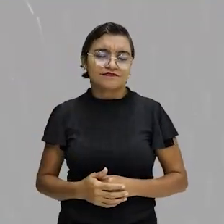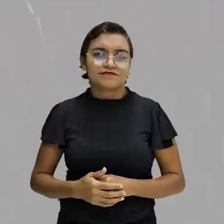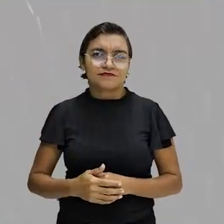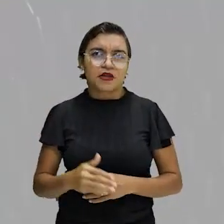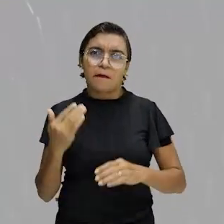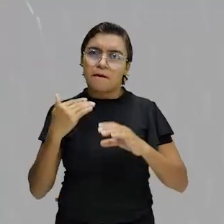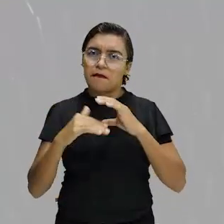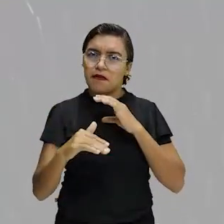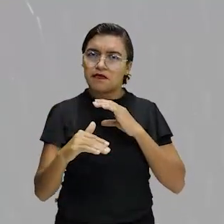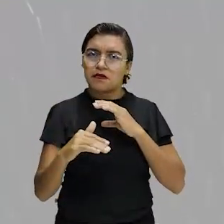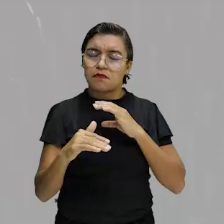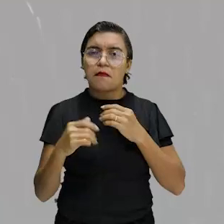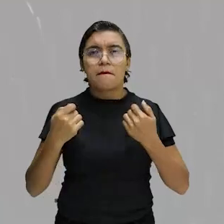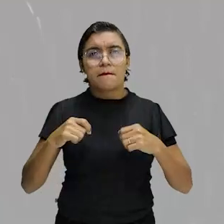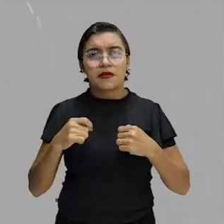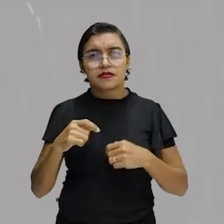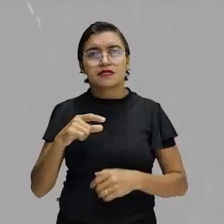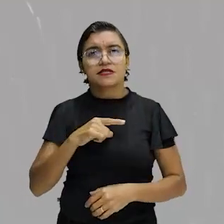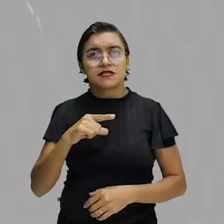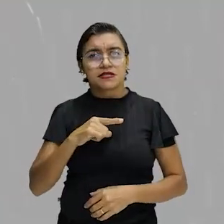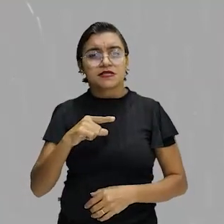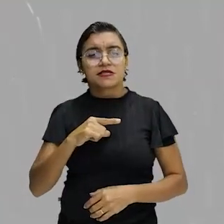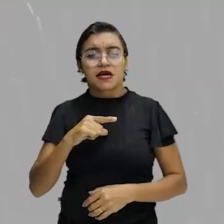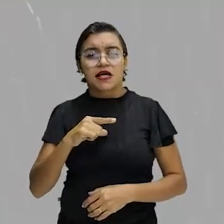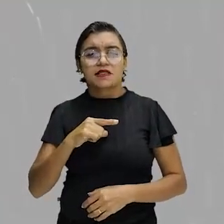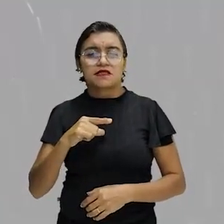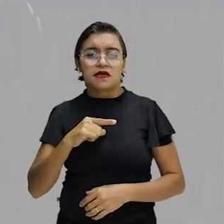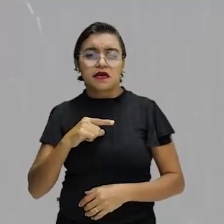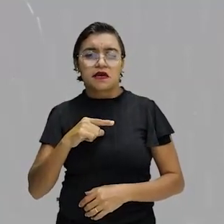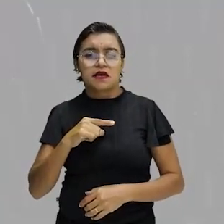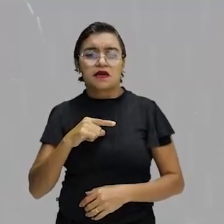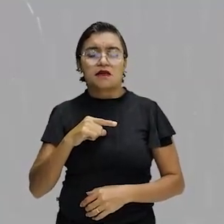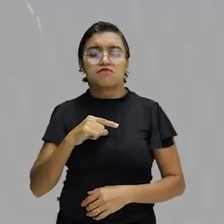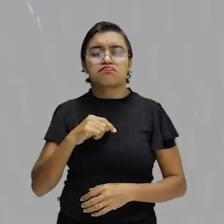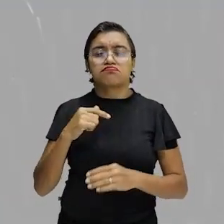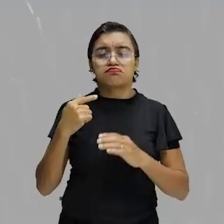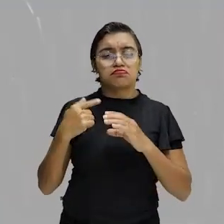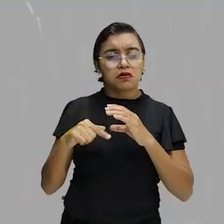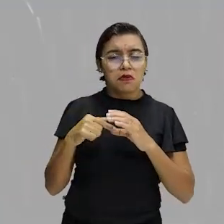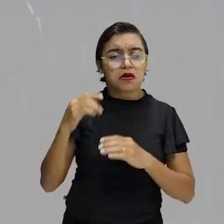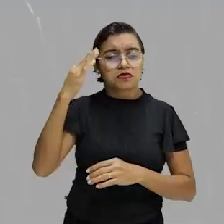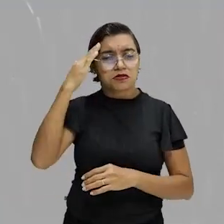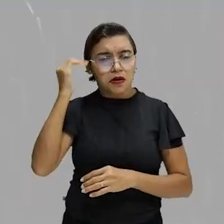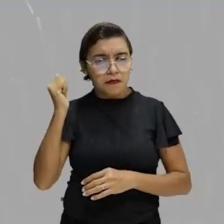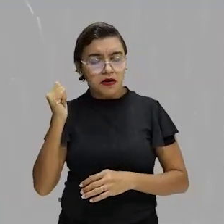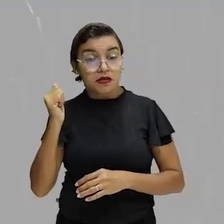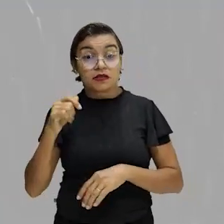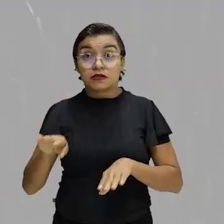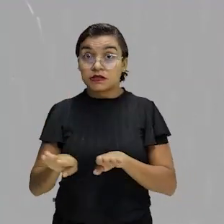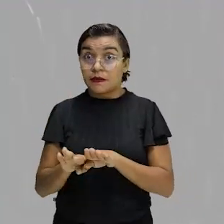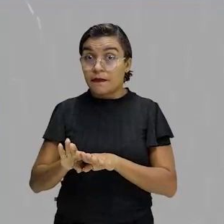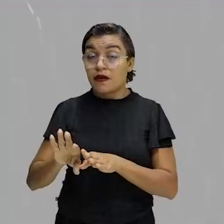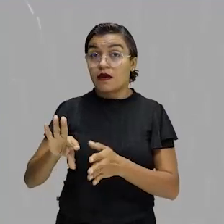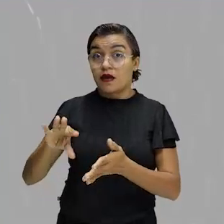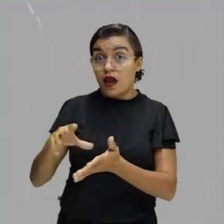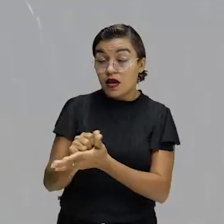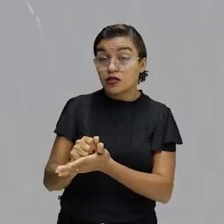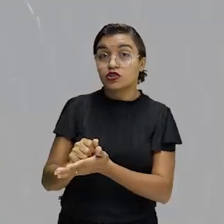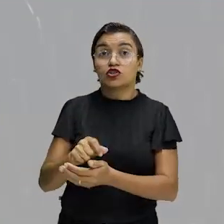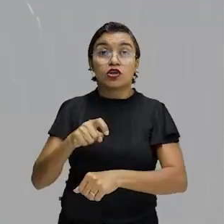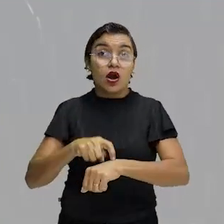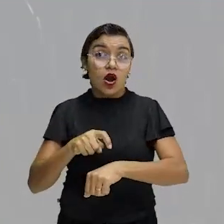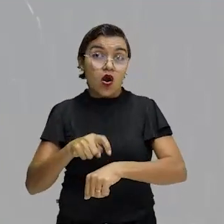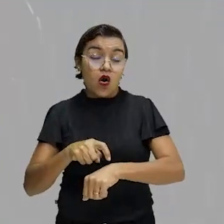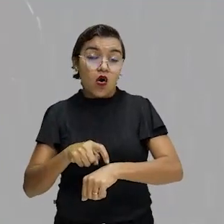e-mail para alguém, eu preciso saber o endereço eletrônico. Ele também registra a hora, o envio da mensagem. Também deixa armazenado, mas tem uma aí